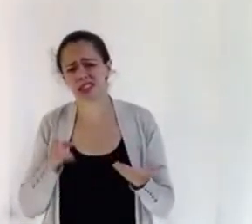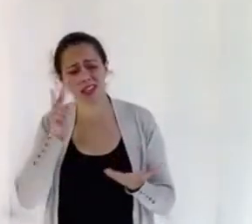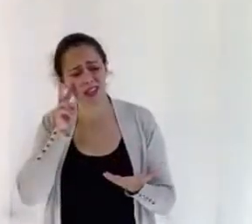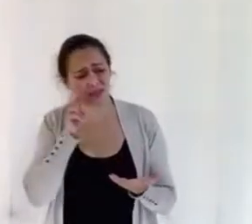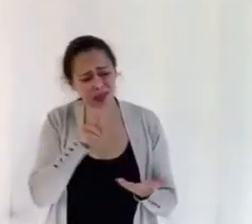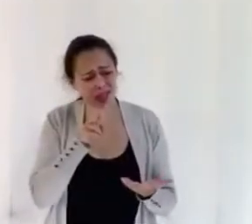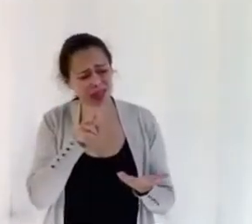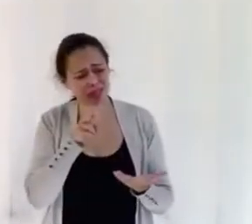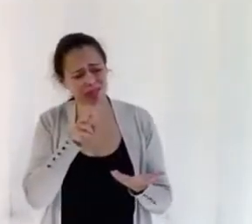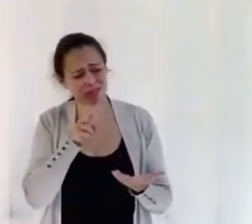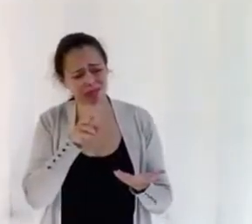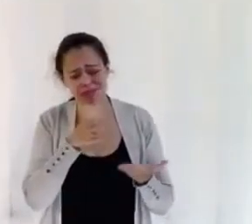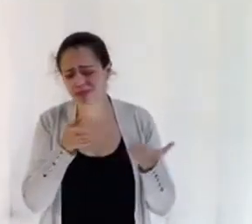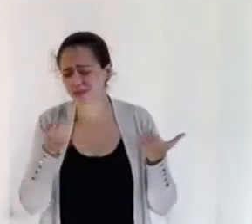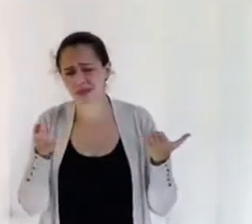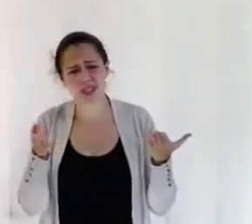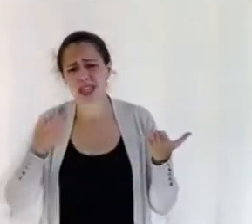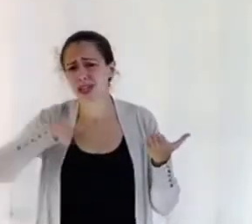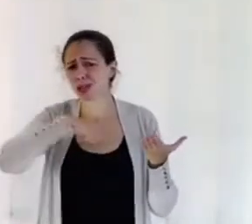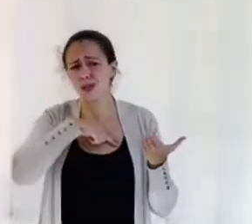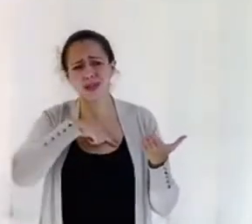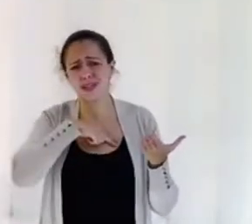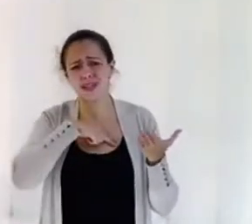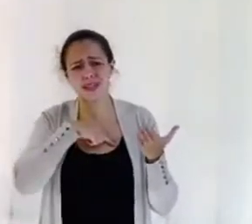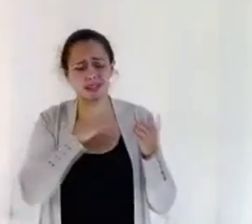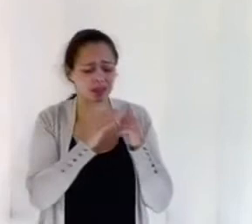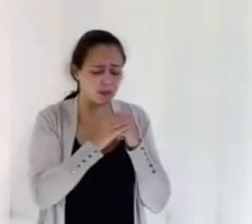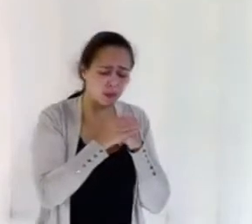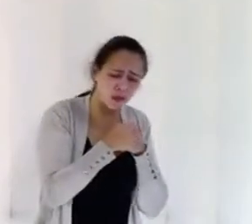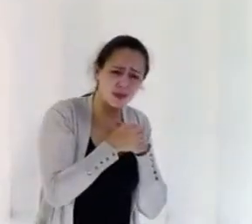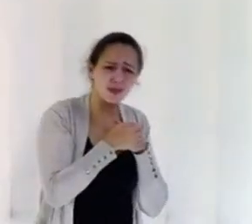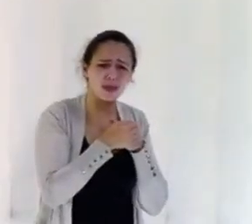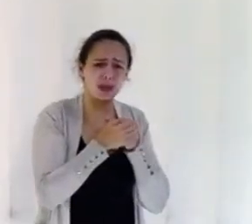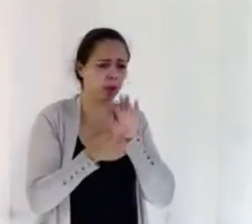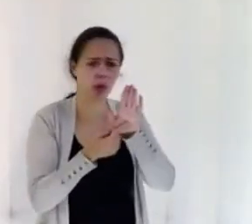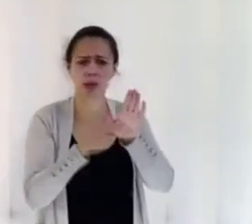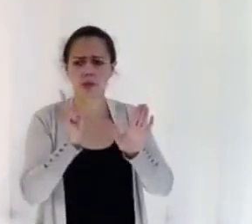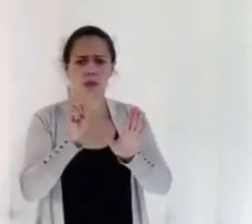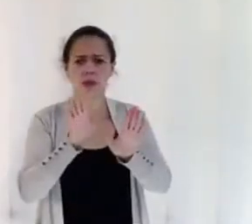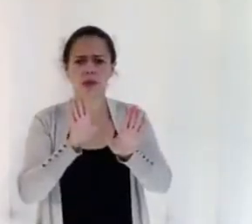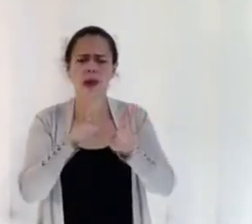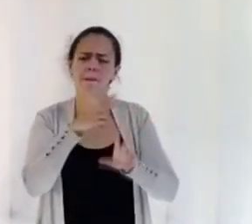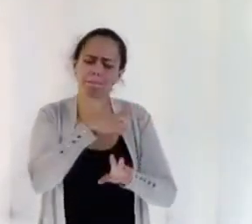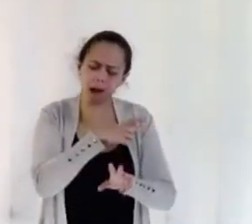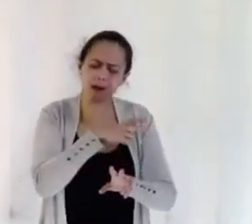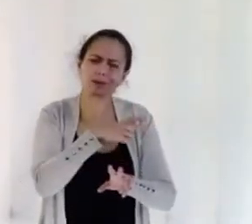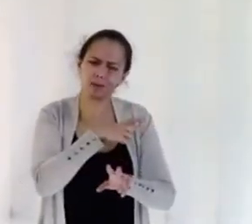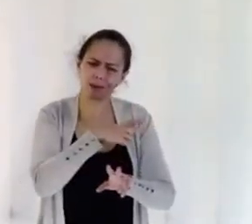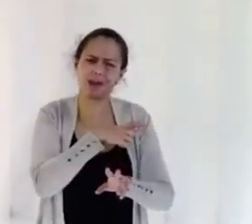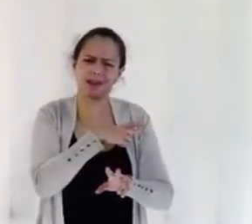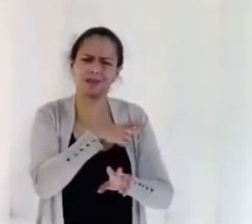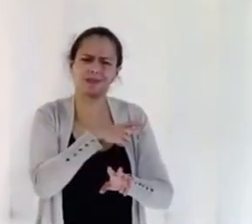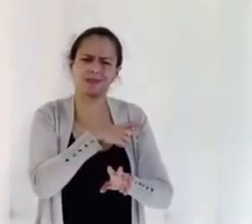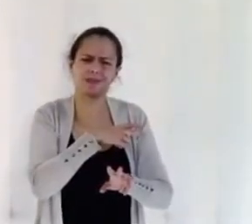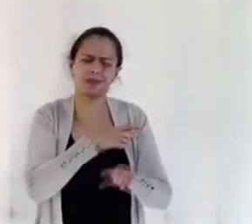trancamos no nosso gabinete, nós não podemos abrir o nosso coração para a nossa família, porque são coisas do nosso ministério, da